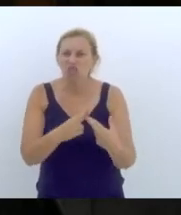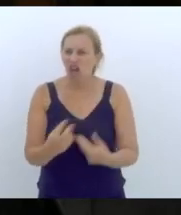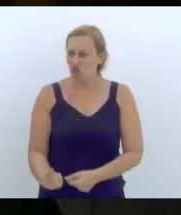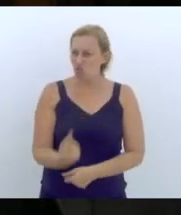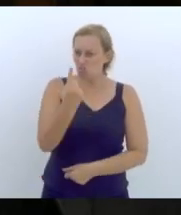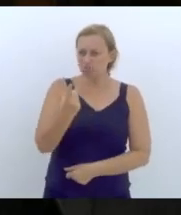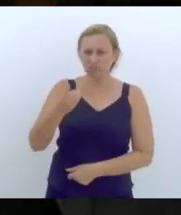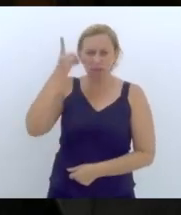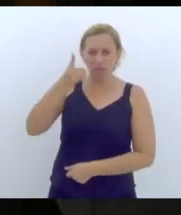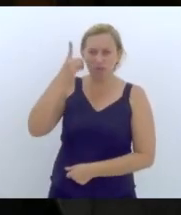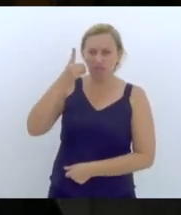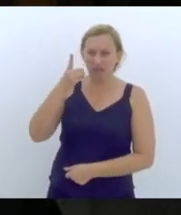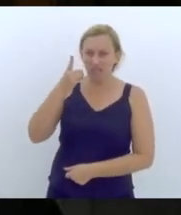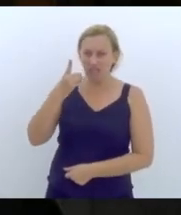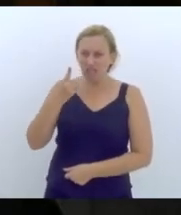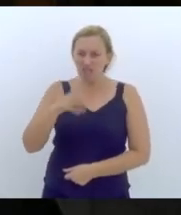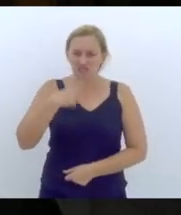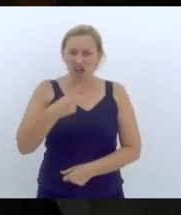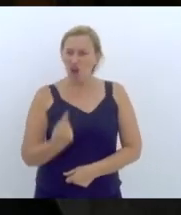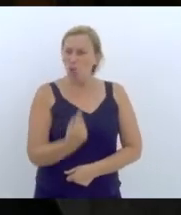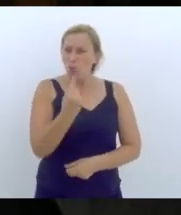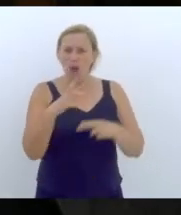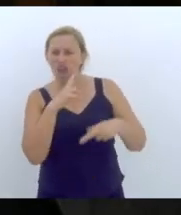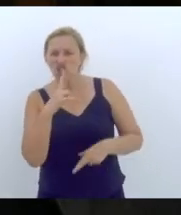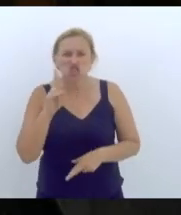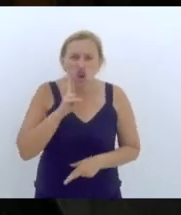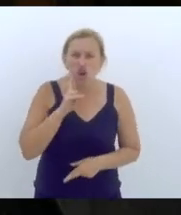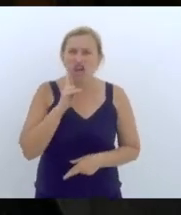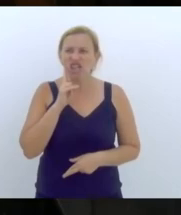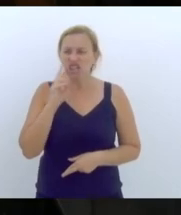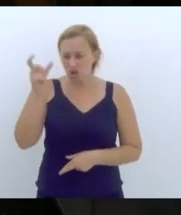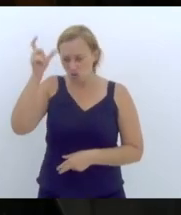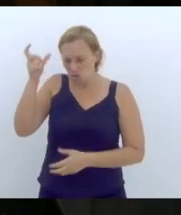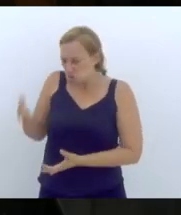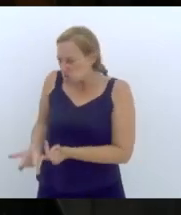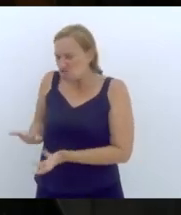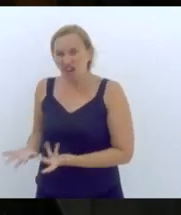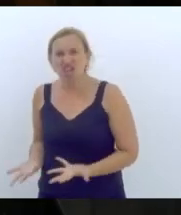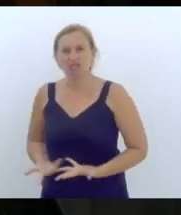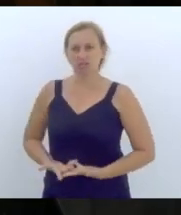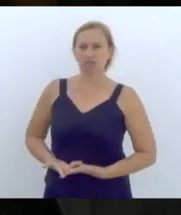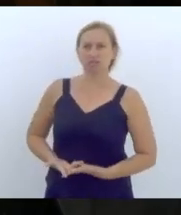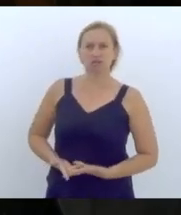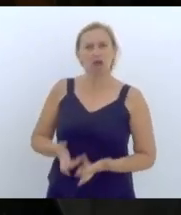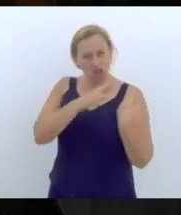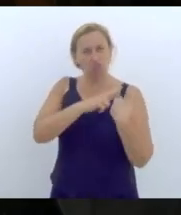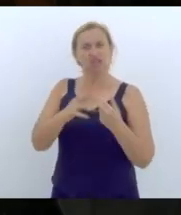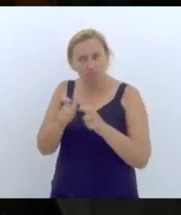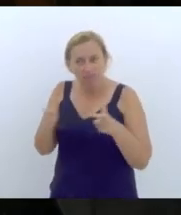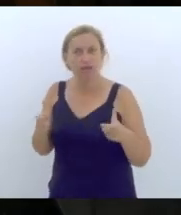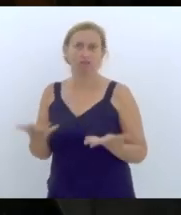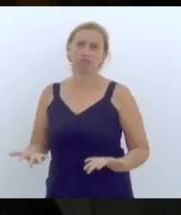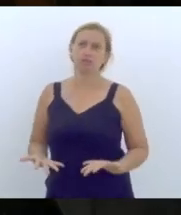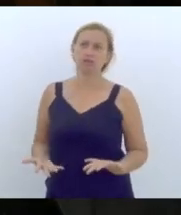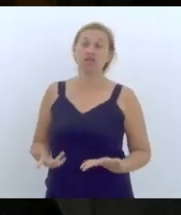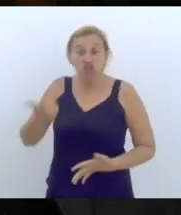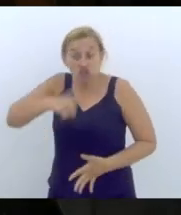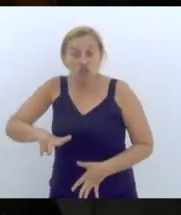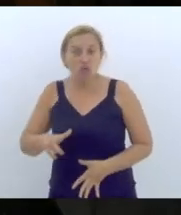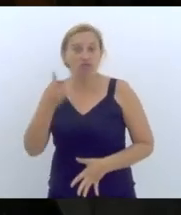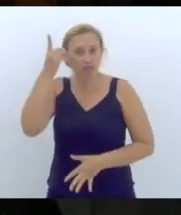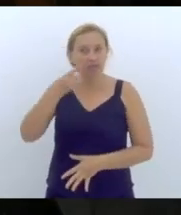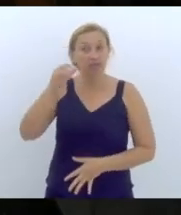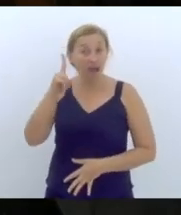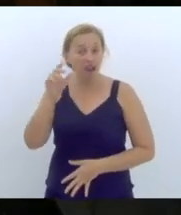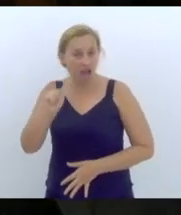deputado chama um restaurante de inferninho. É de grande irresponsabilidade. E mais uma vez aqui, deputado Alan